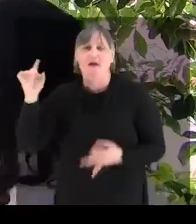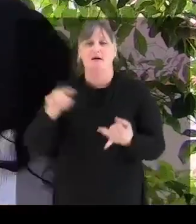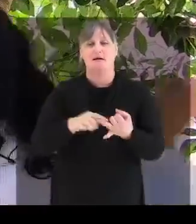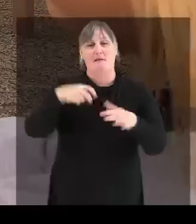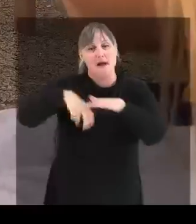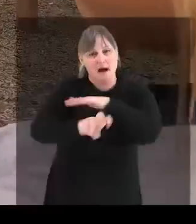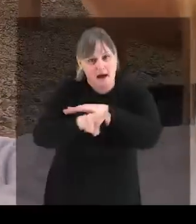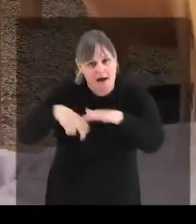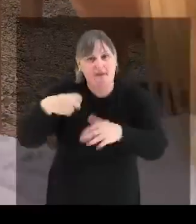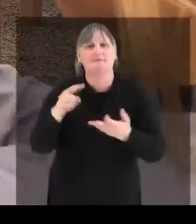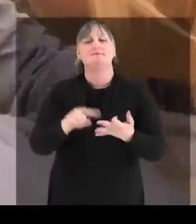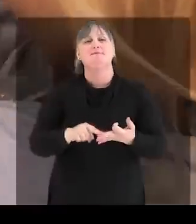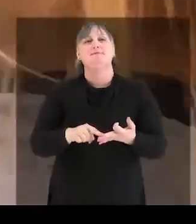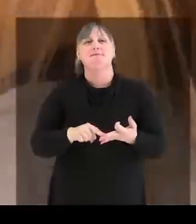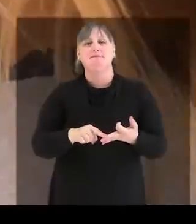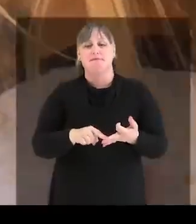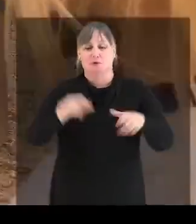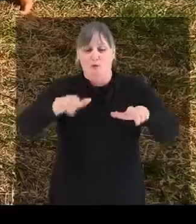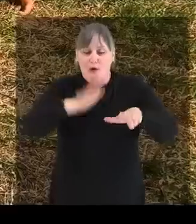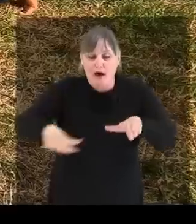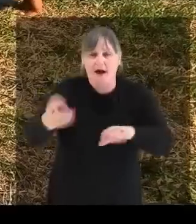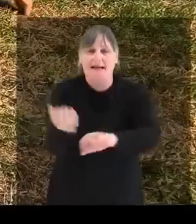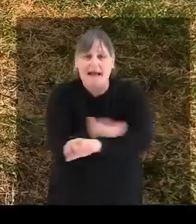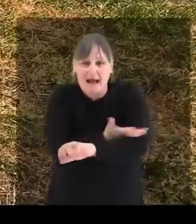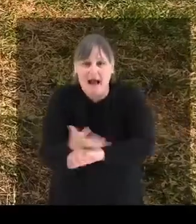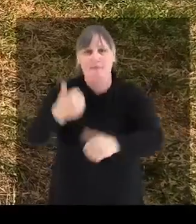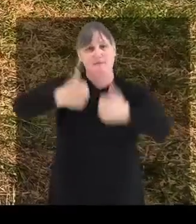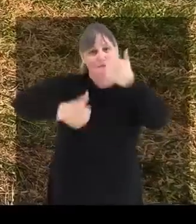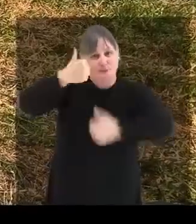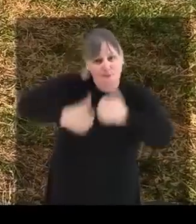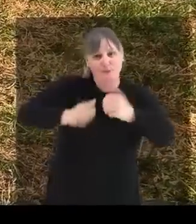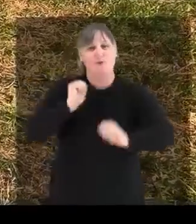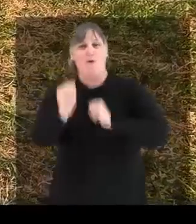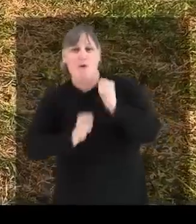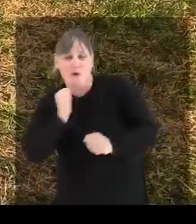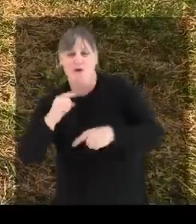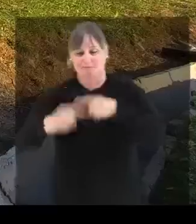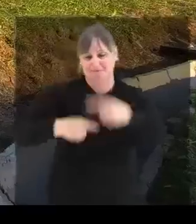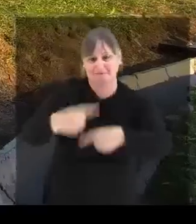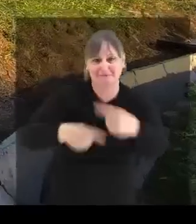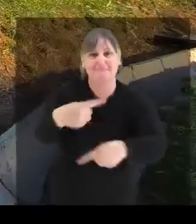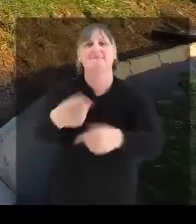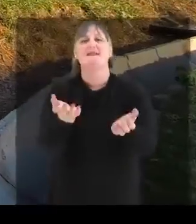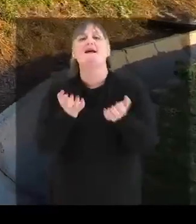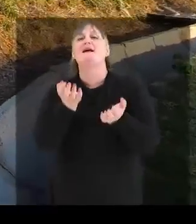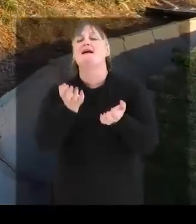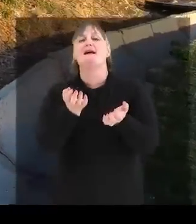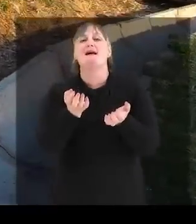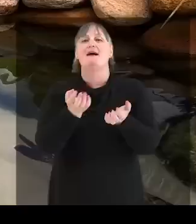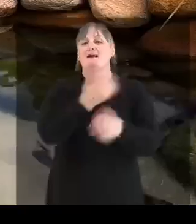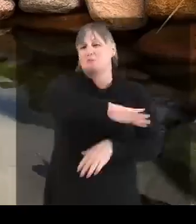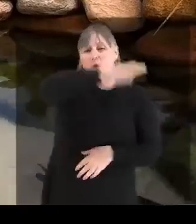colocar balanço, elas queriam espaços com grama para poder jogar bola, para correr, para rolar, elas queriam